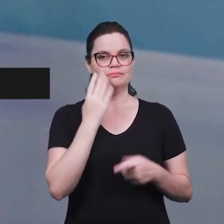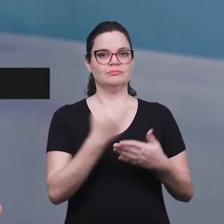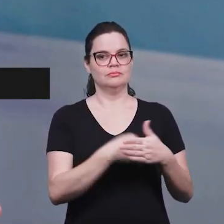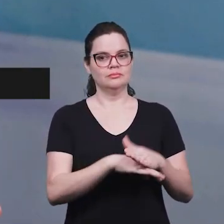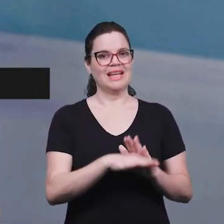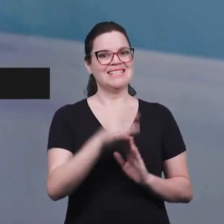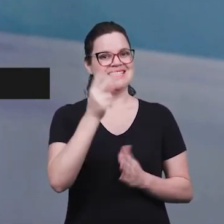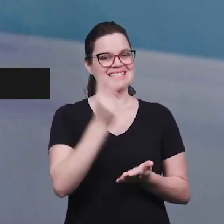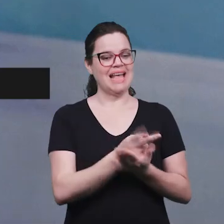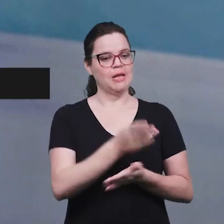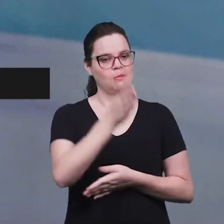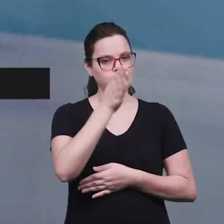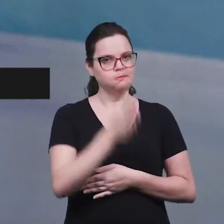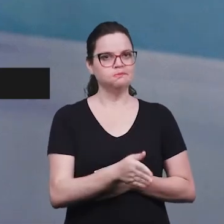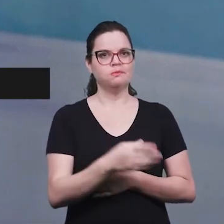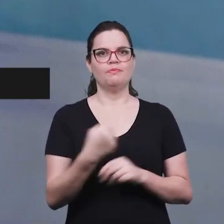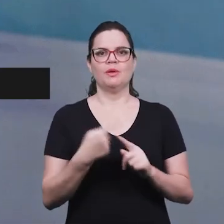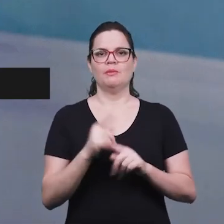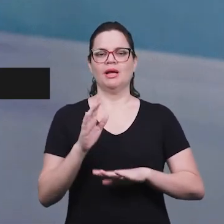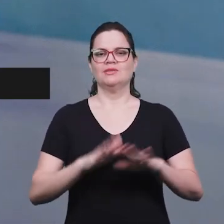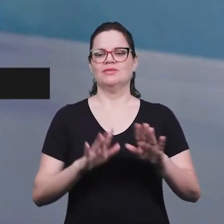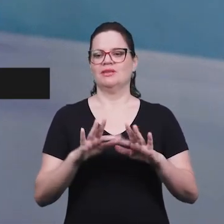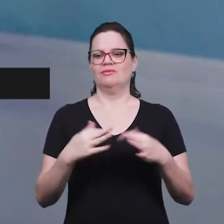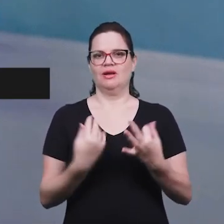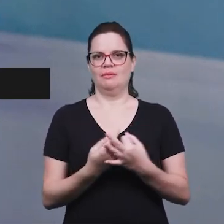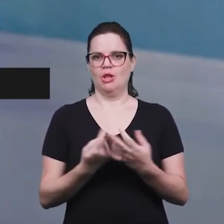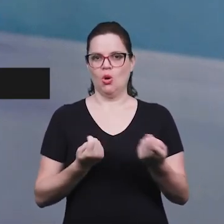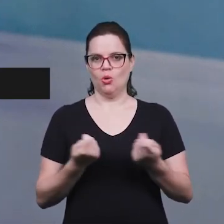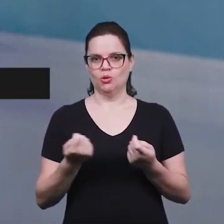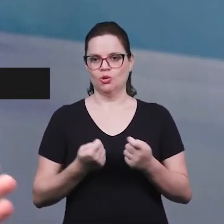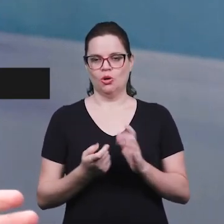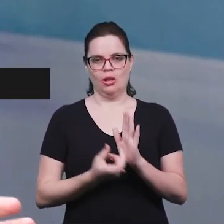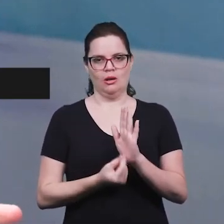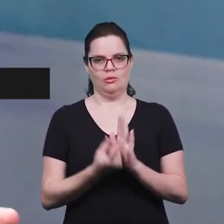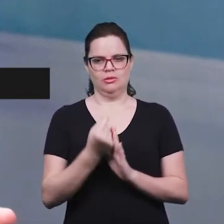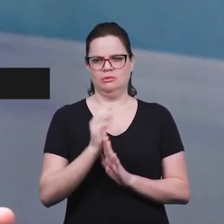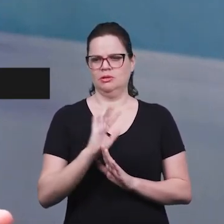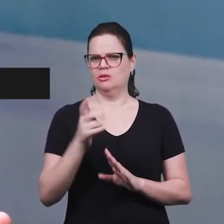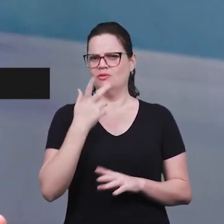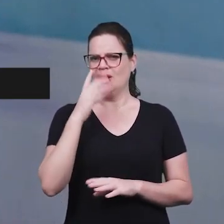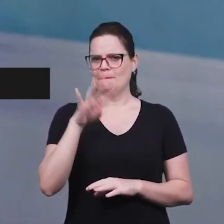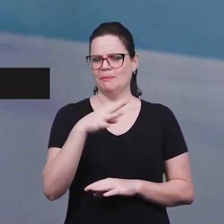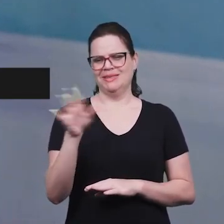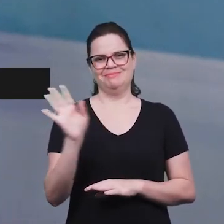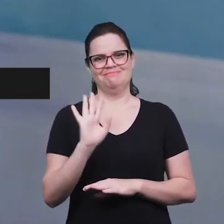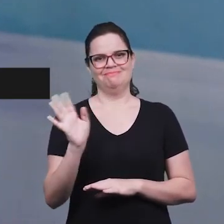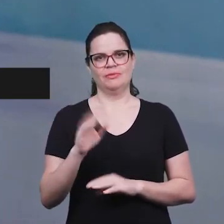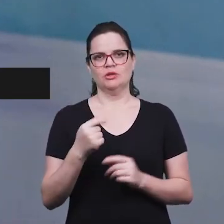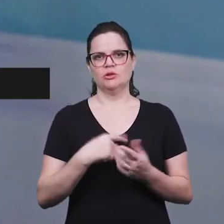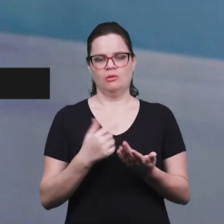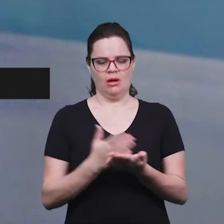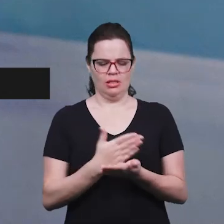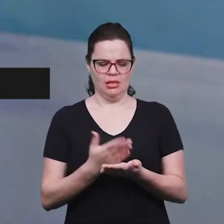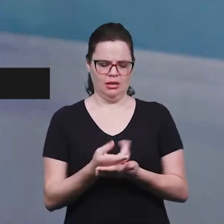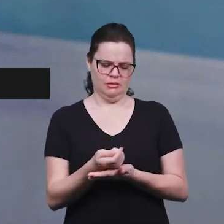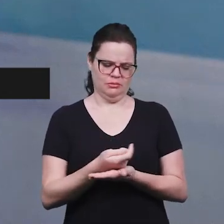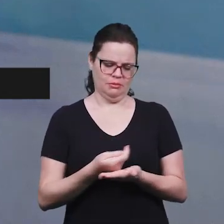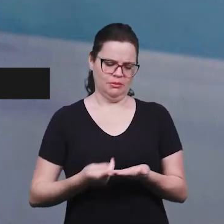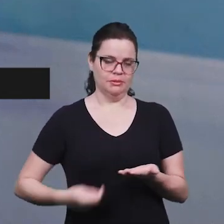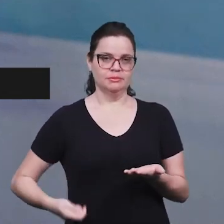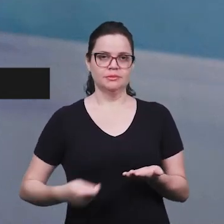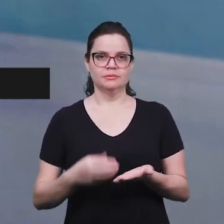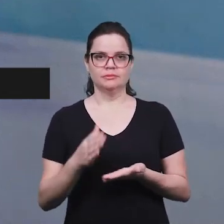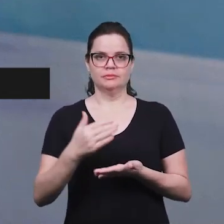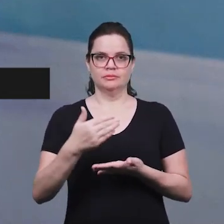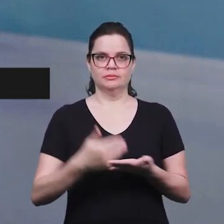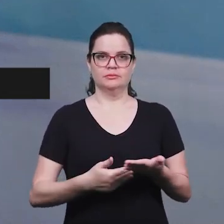muitas famílias não controlam o seu orçamento. Eu não estou falando de planilhas grandes, estou falando de um caderno onde você anota